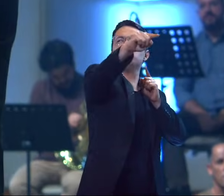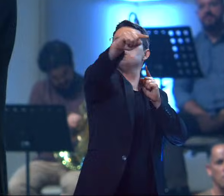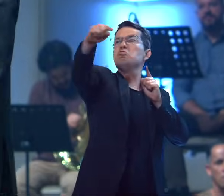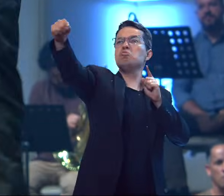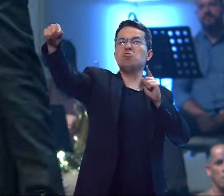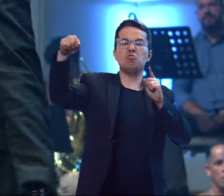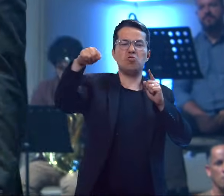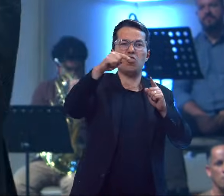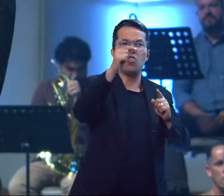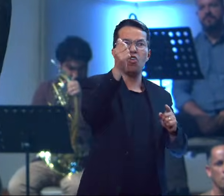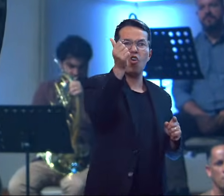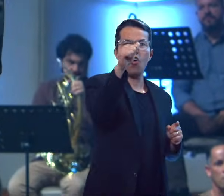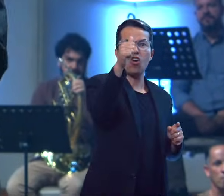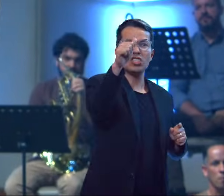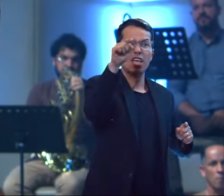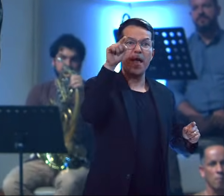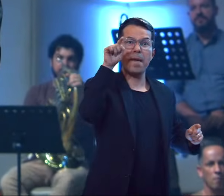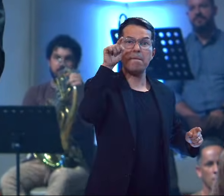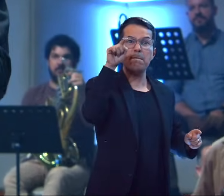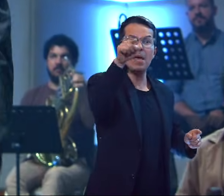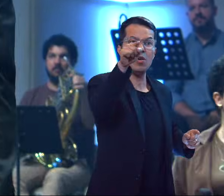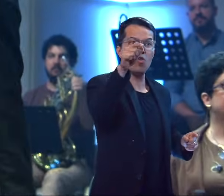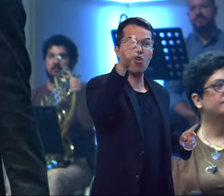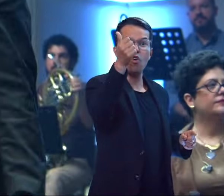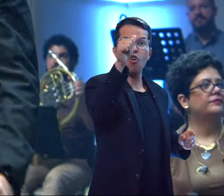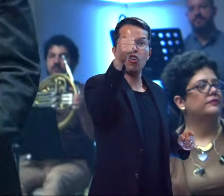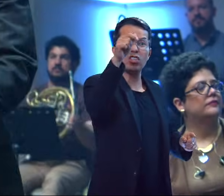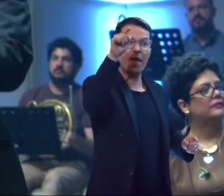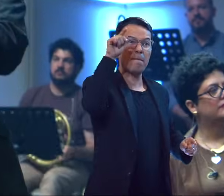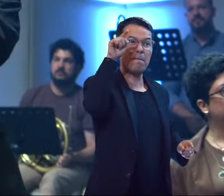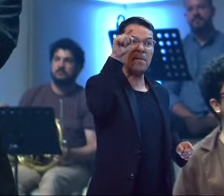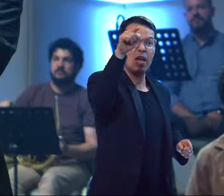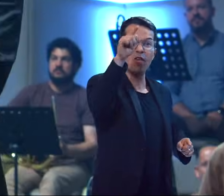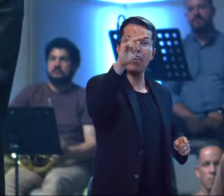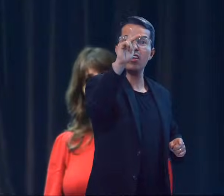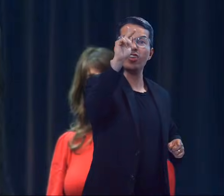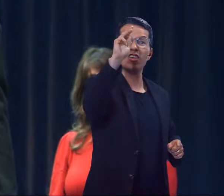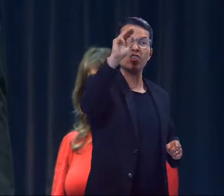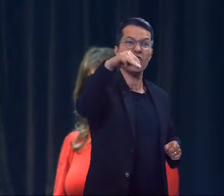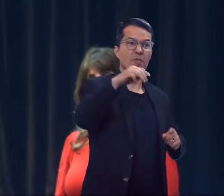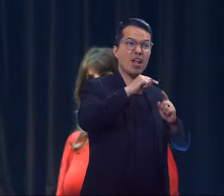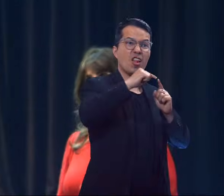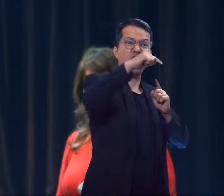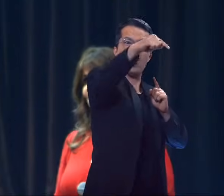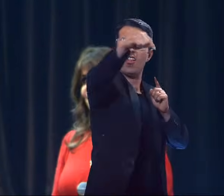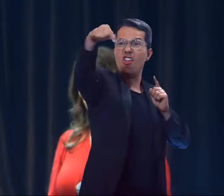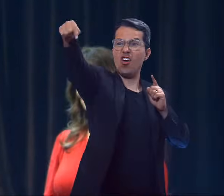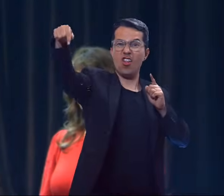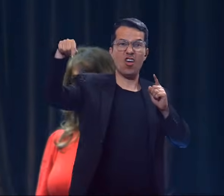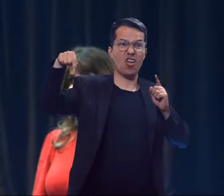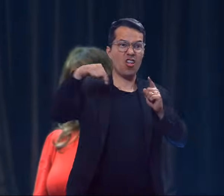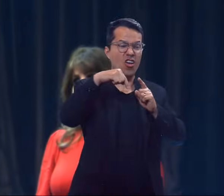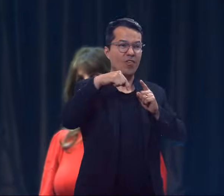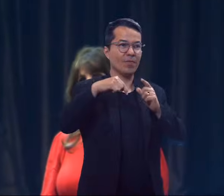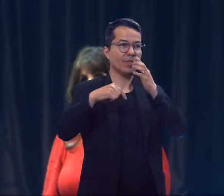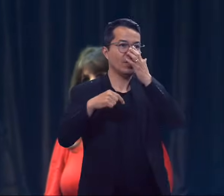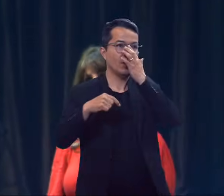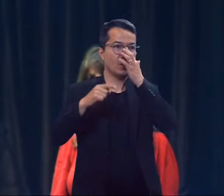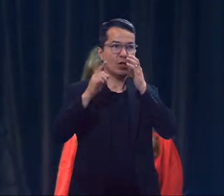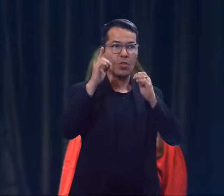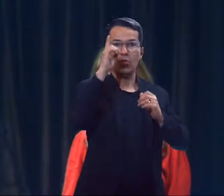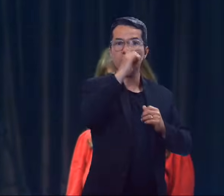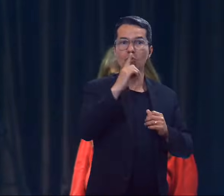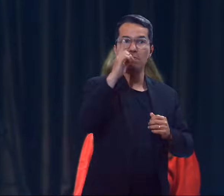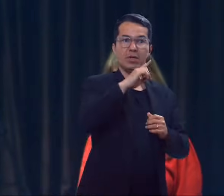aqui desse terreno. A gente vai inaugurar a primeira fase. E domingo já vão ter lá mais de 100 batismos.